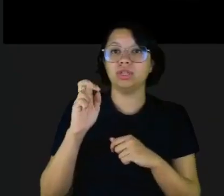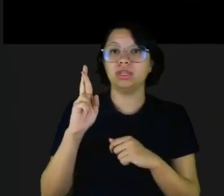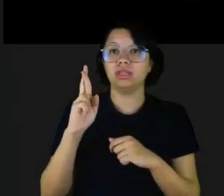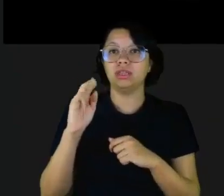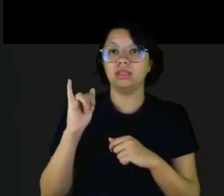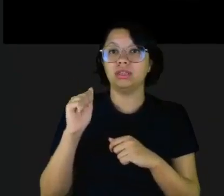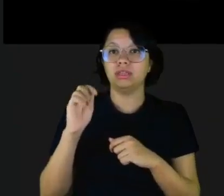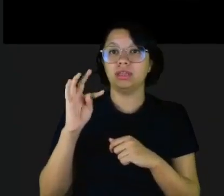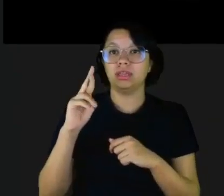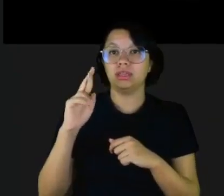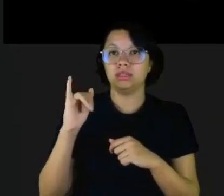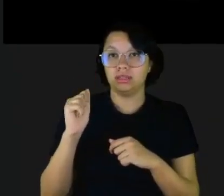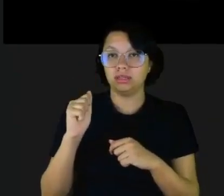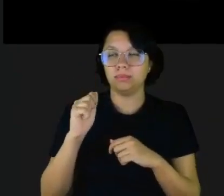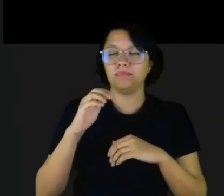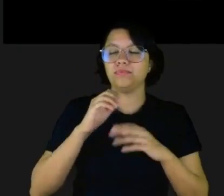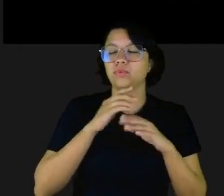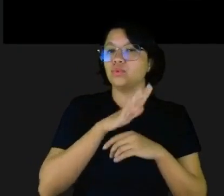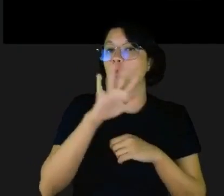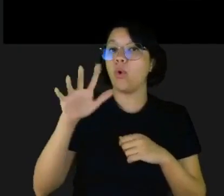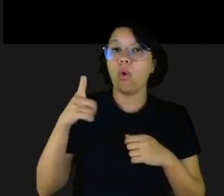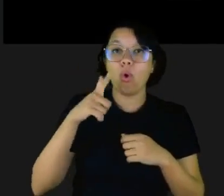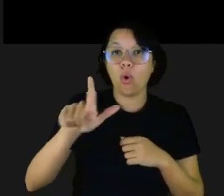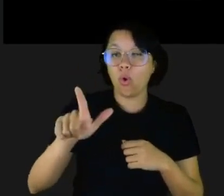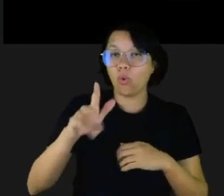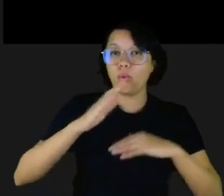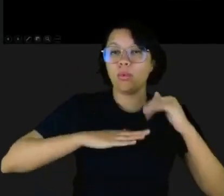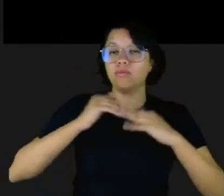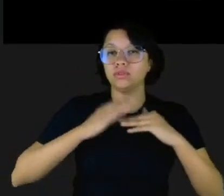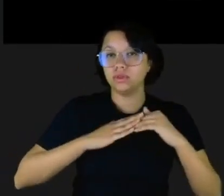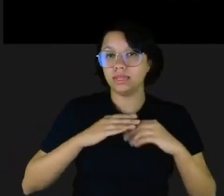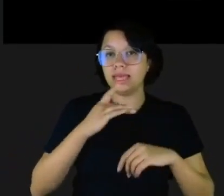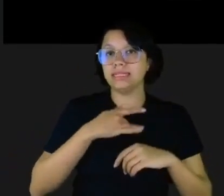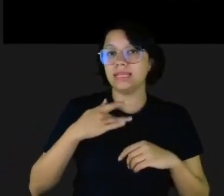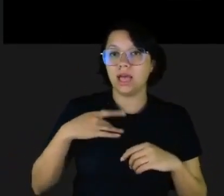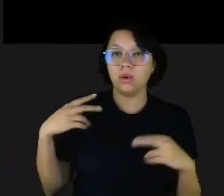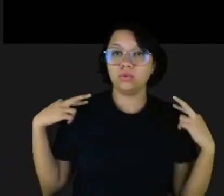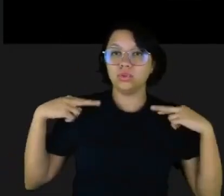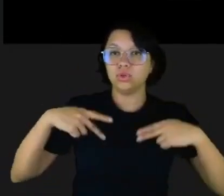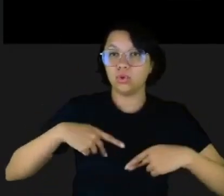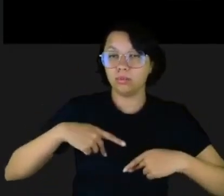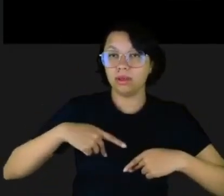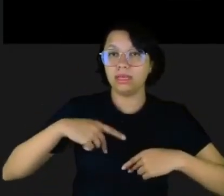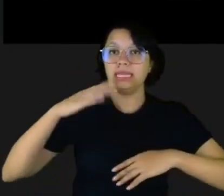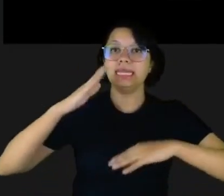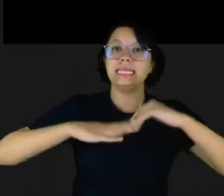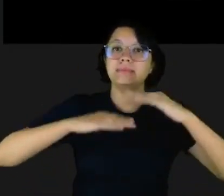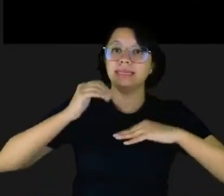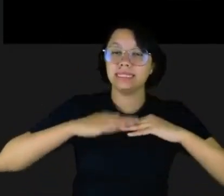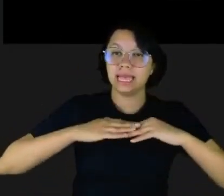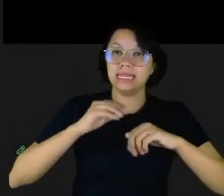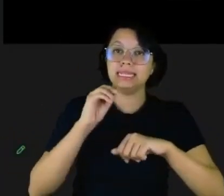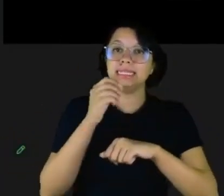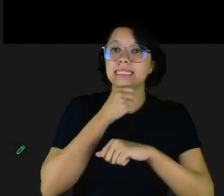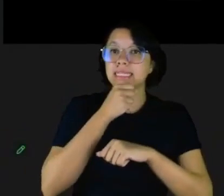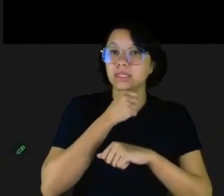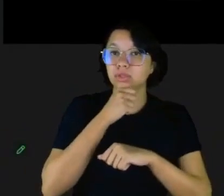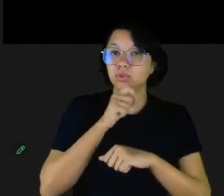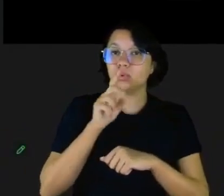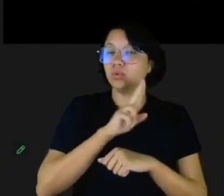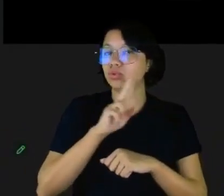demais profissionais da área da saúde ou da área de humanas que se especializam em idoso são chamados